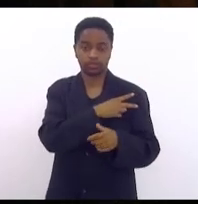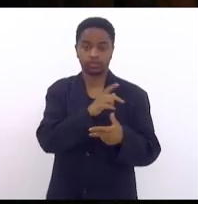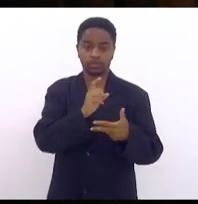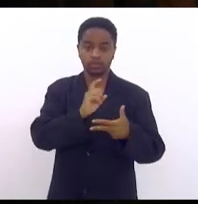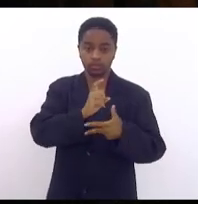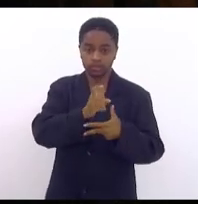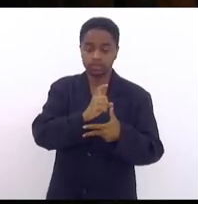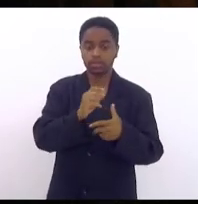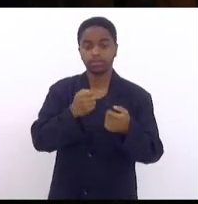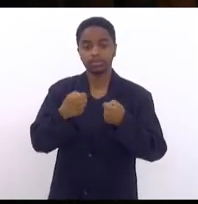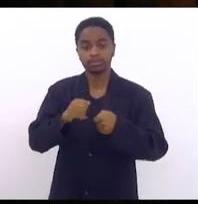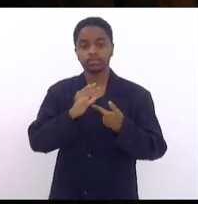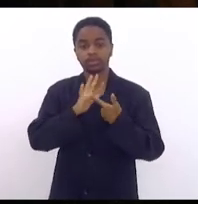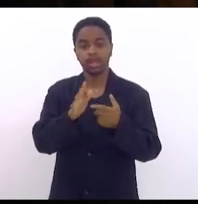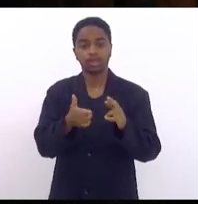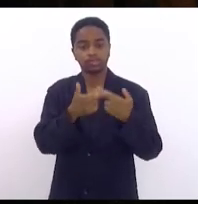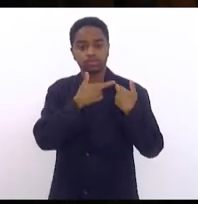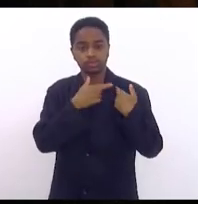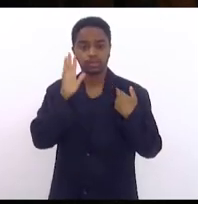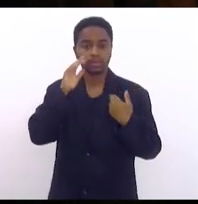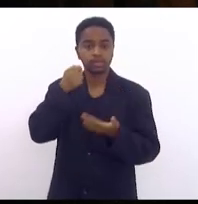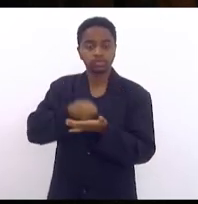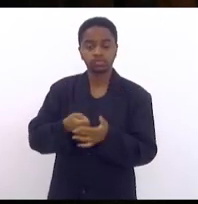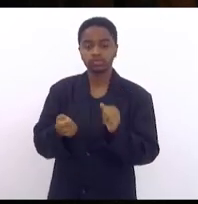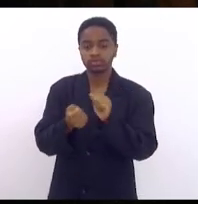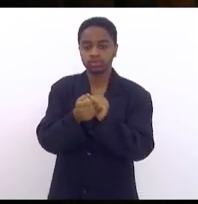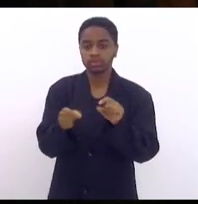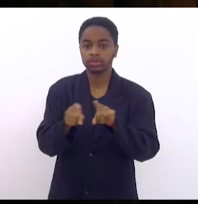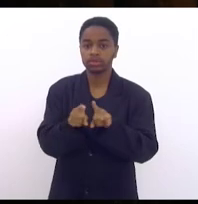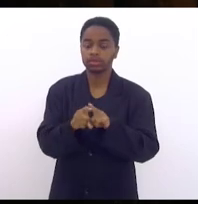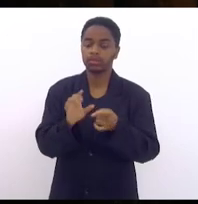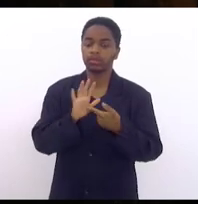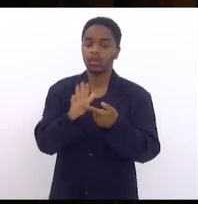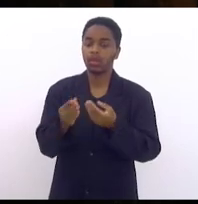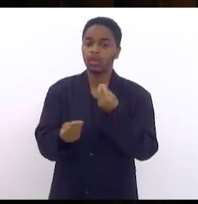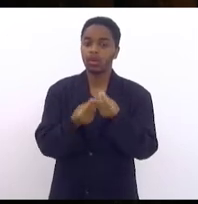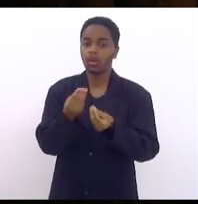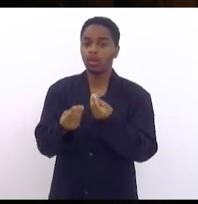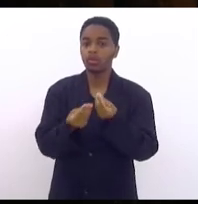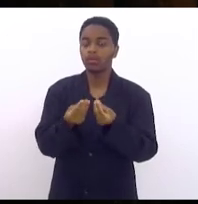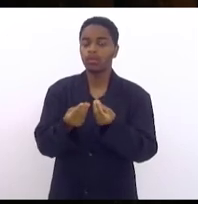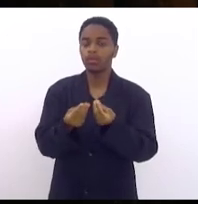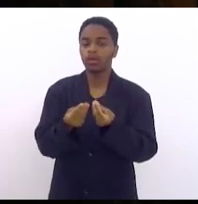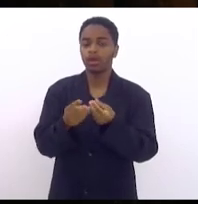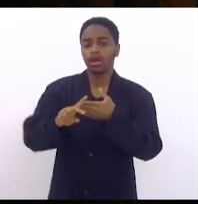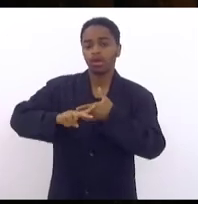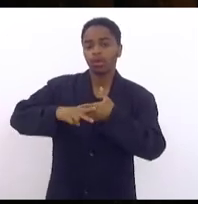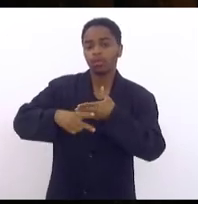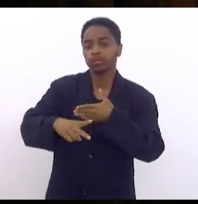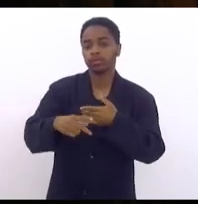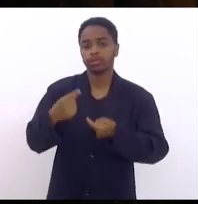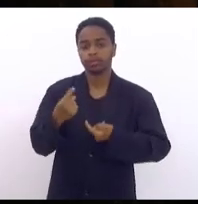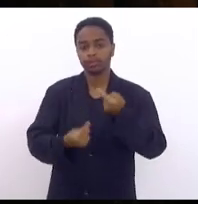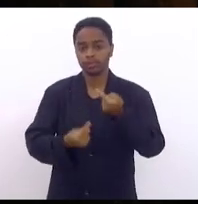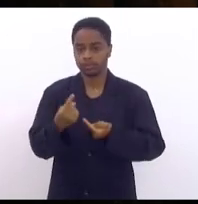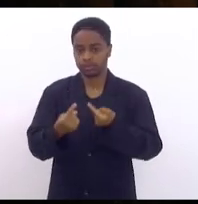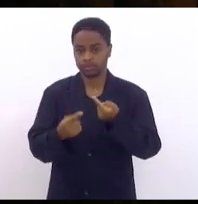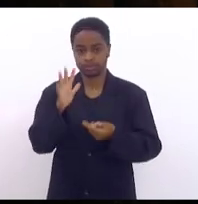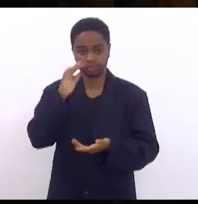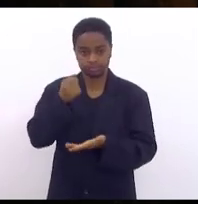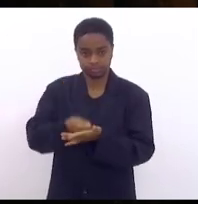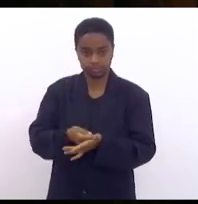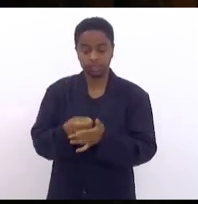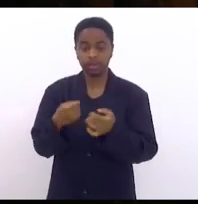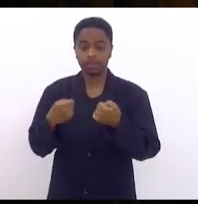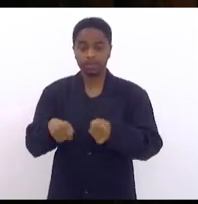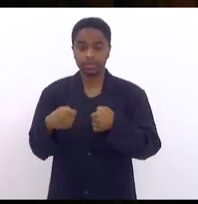responsabilidade da tomada de decisão e o custo político da tomada de decisão. É necessário que as autoridades